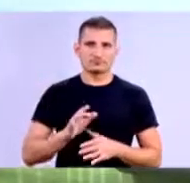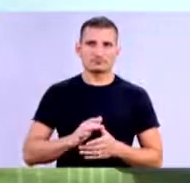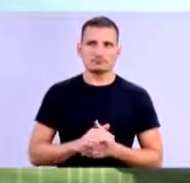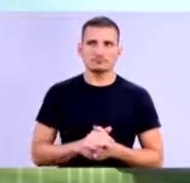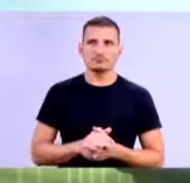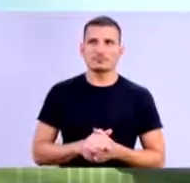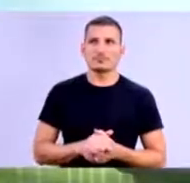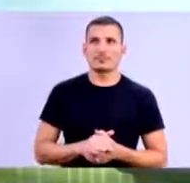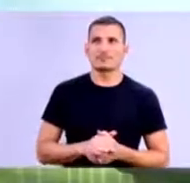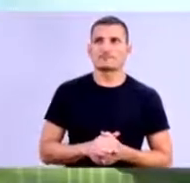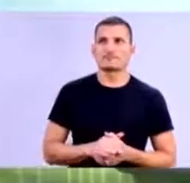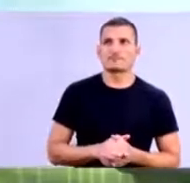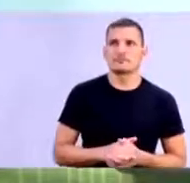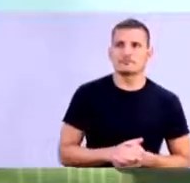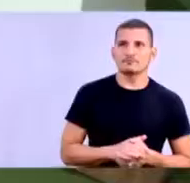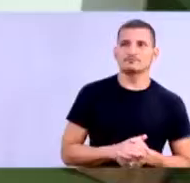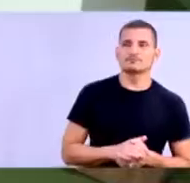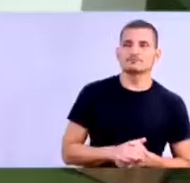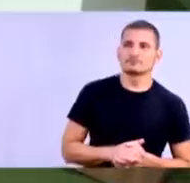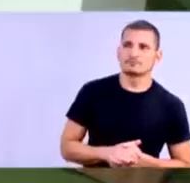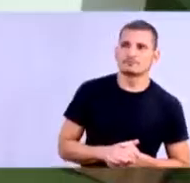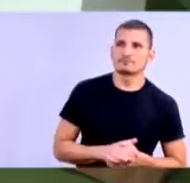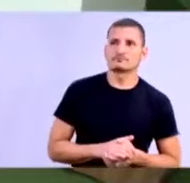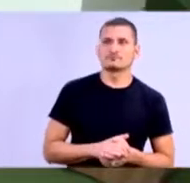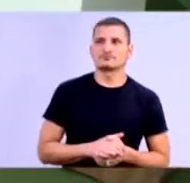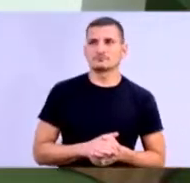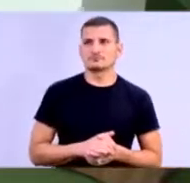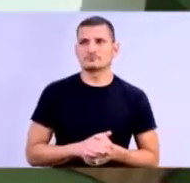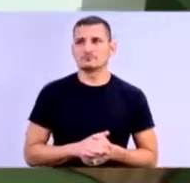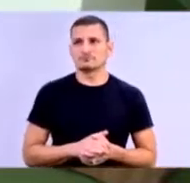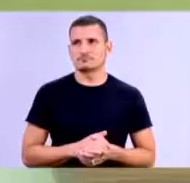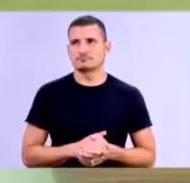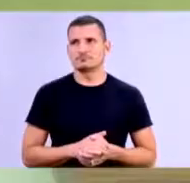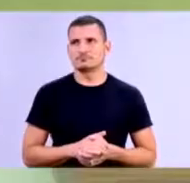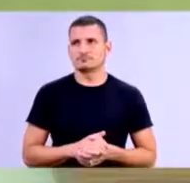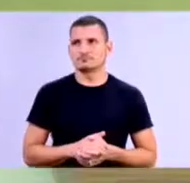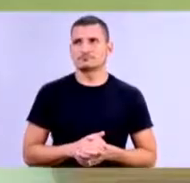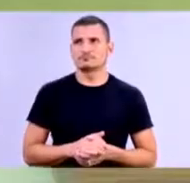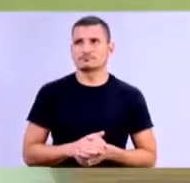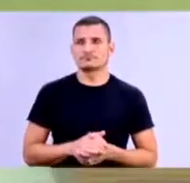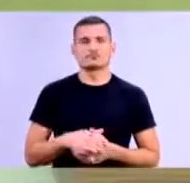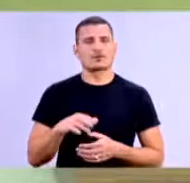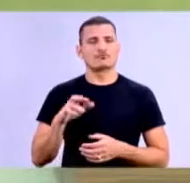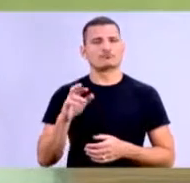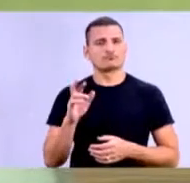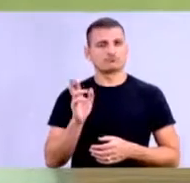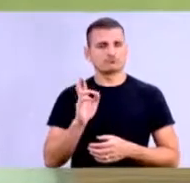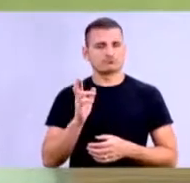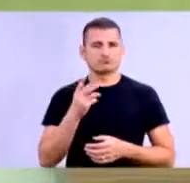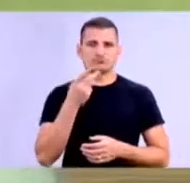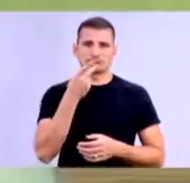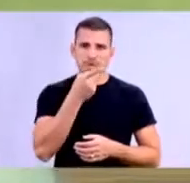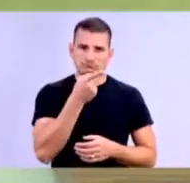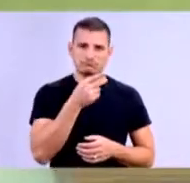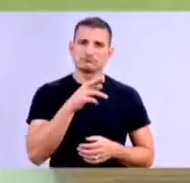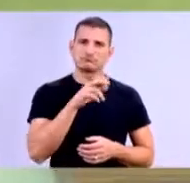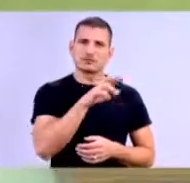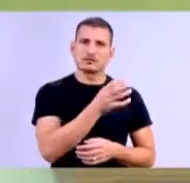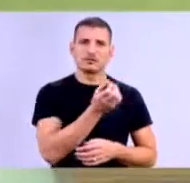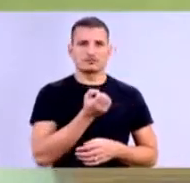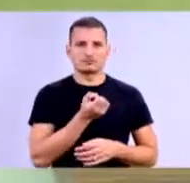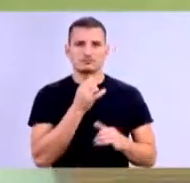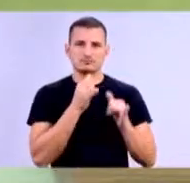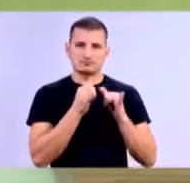até para isso, para resguardar, né, quem fala, quem recebe a informação, o tipo de